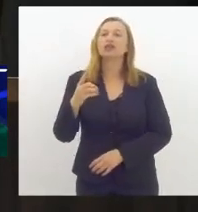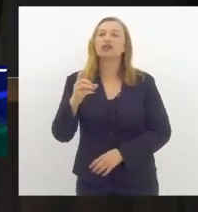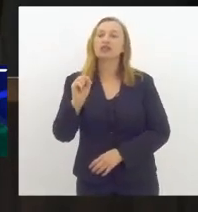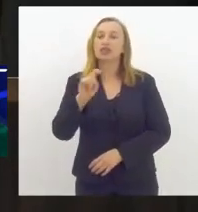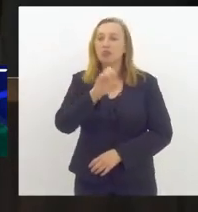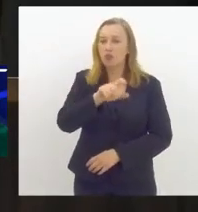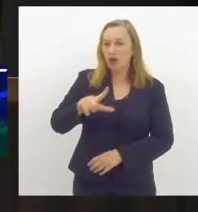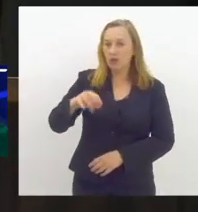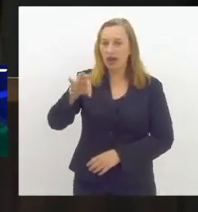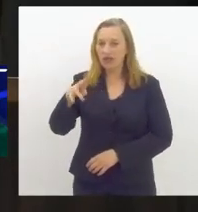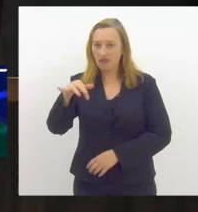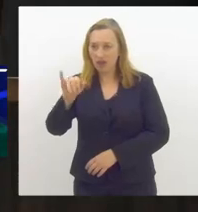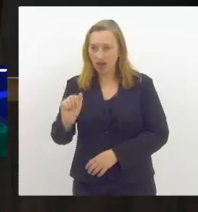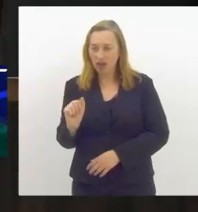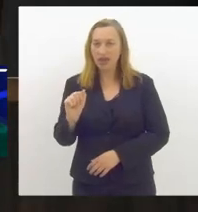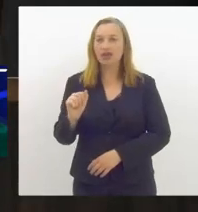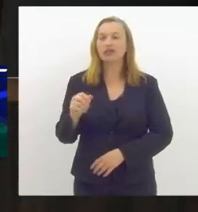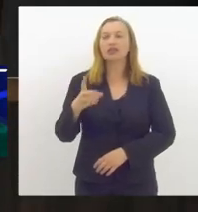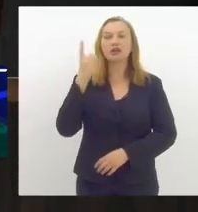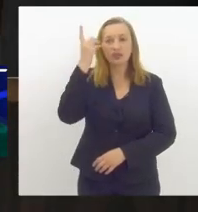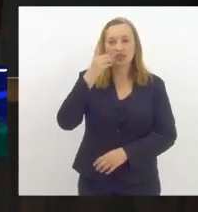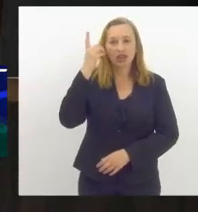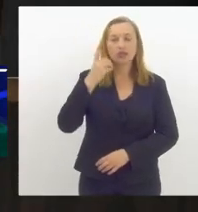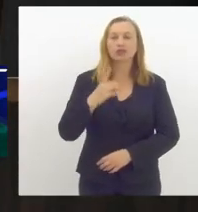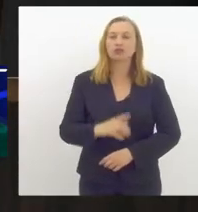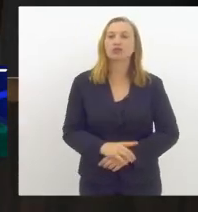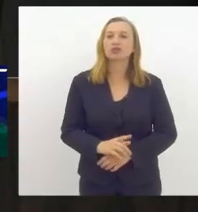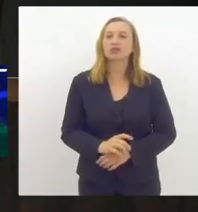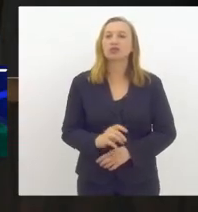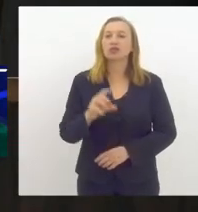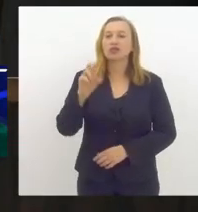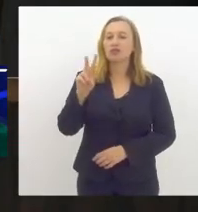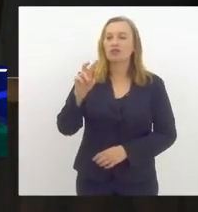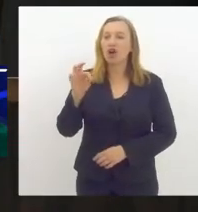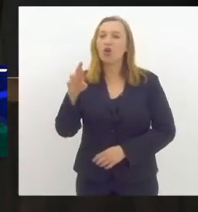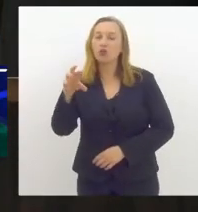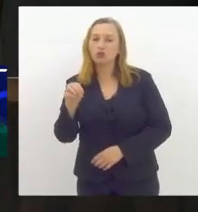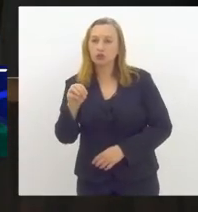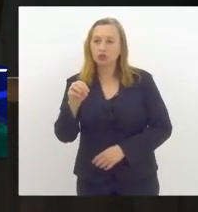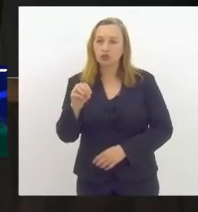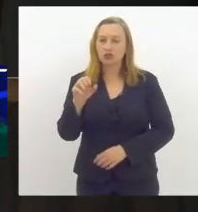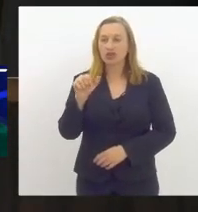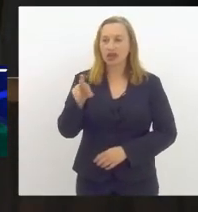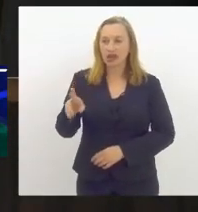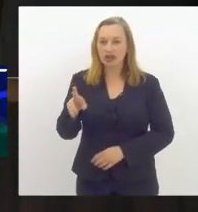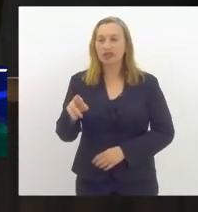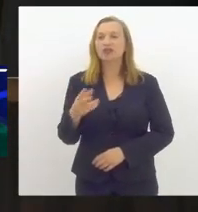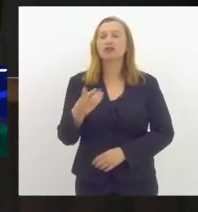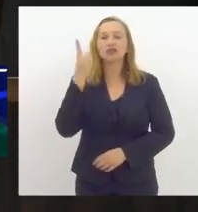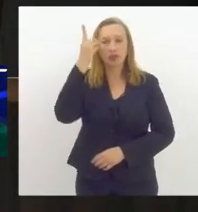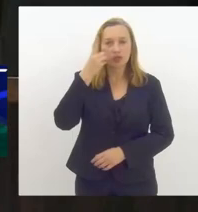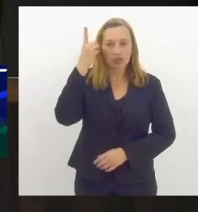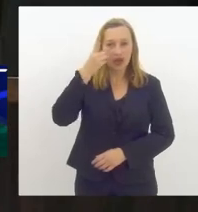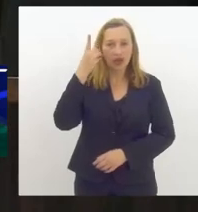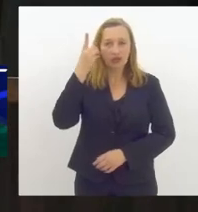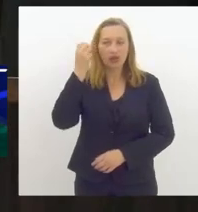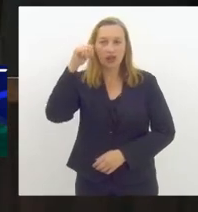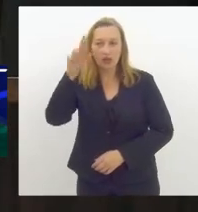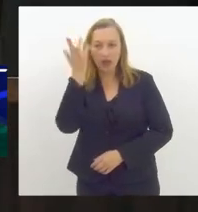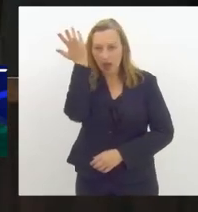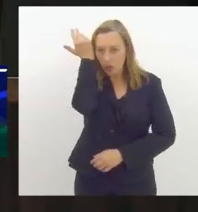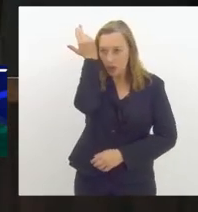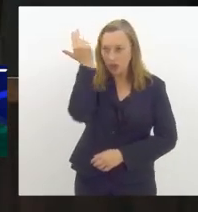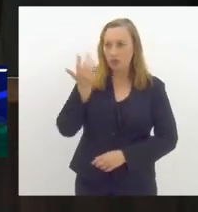Malafaia Deputado Val do Ceasa Deputado Eliomar